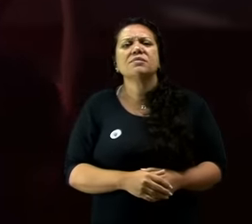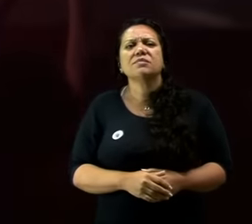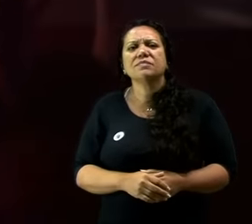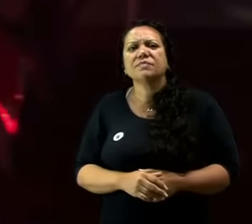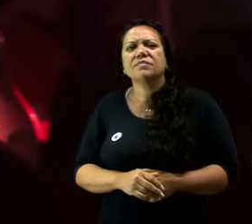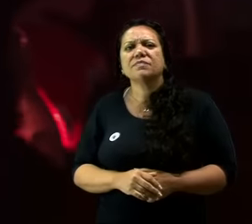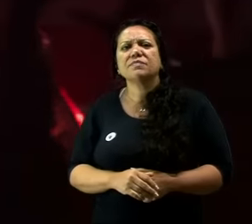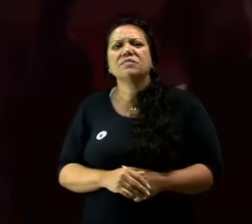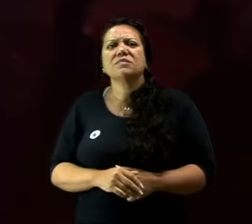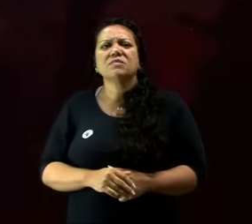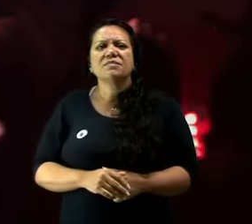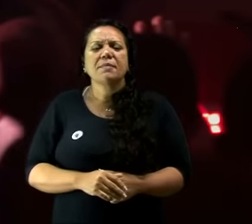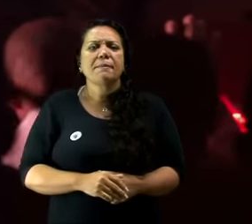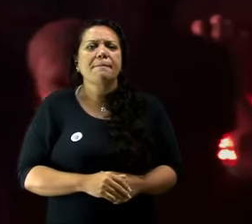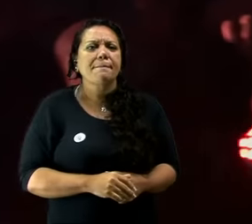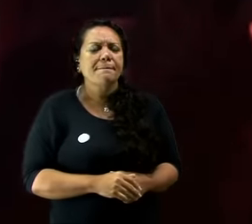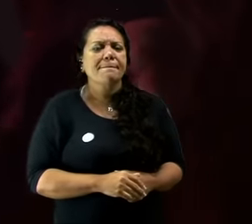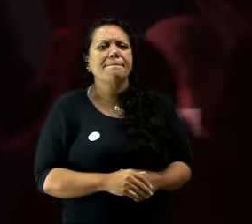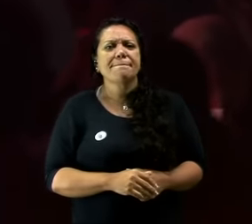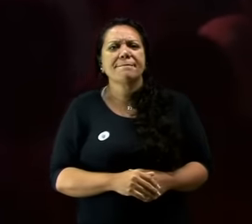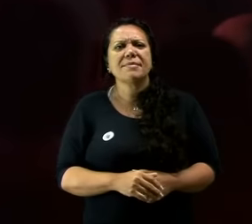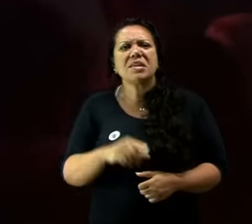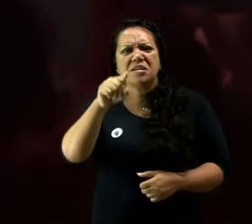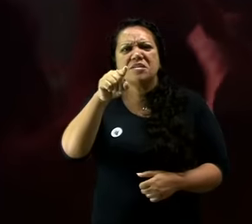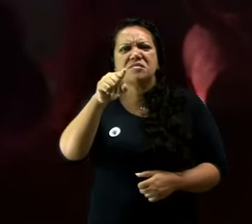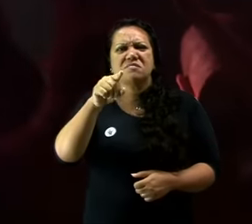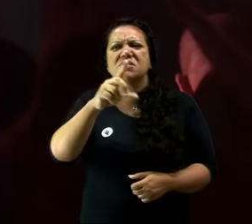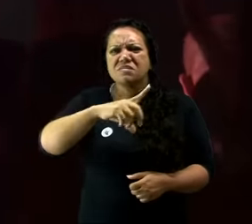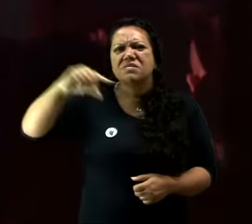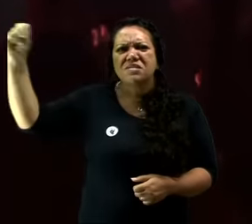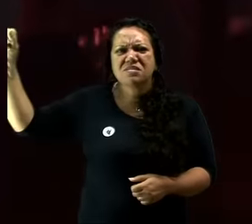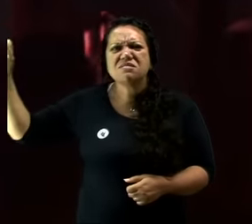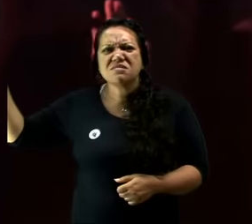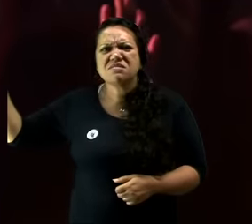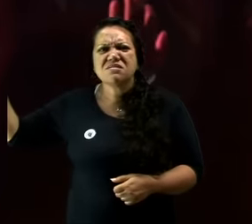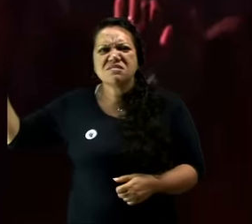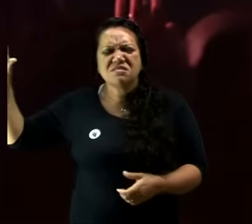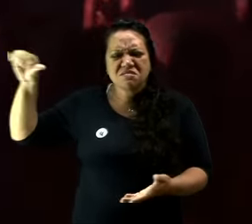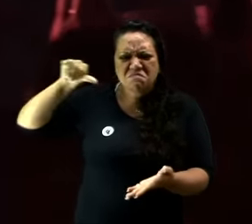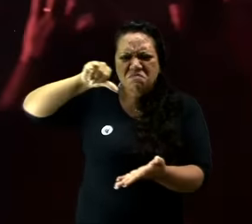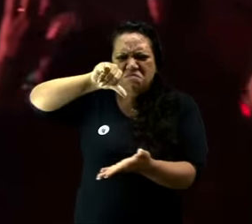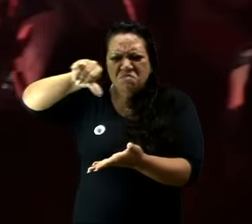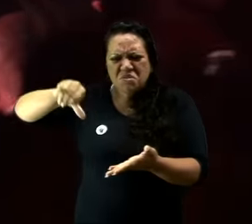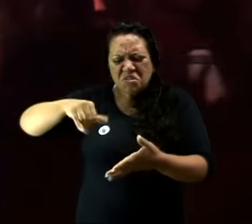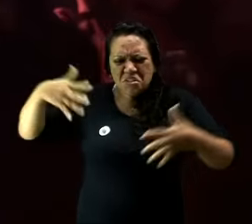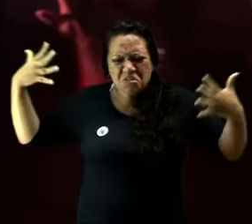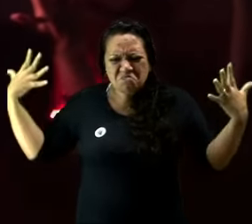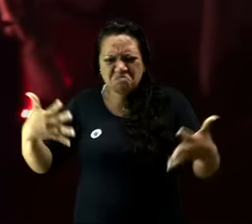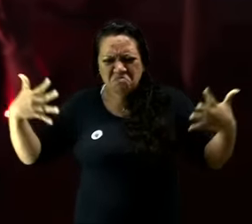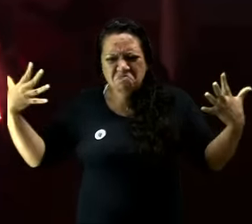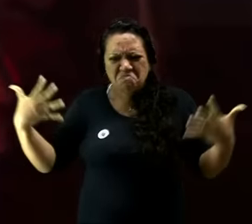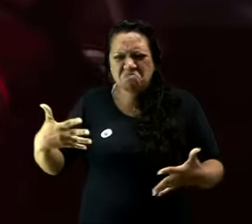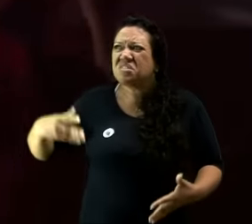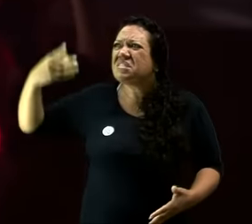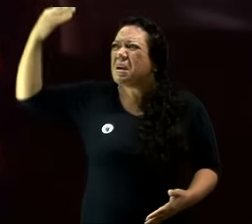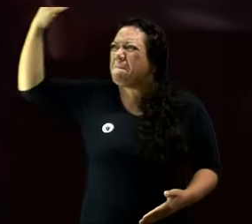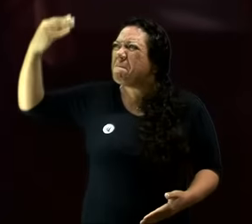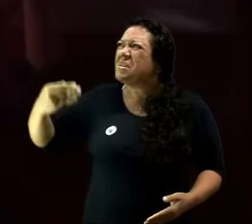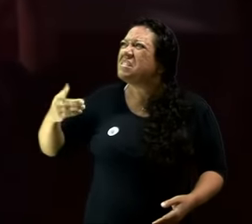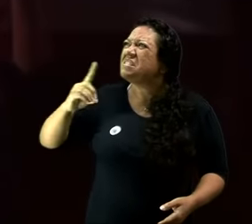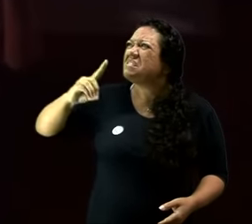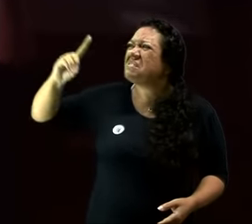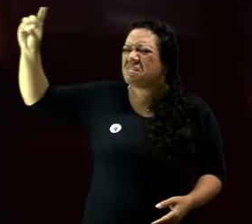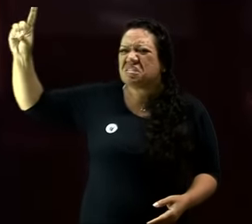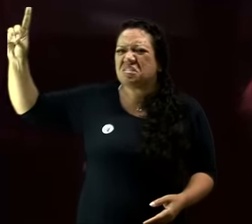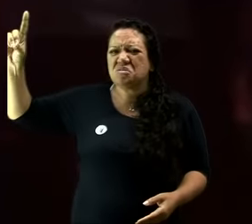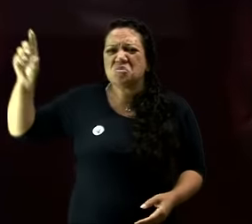guinda e axé. Você vai sair daqui bêbado de um sal. Arraba o que é velho. O